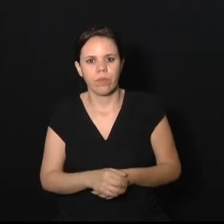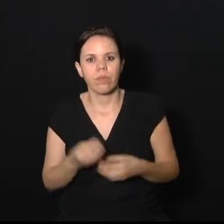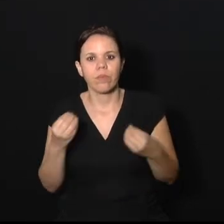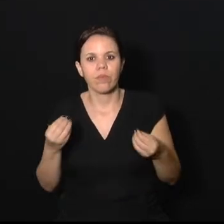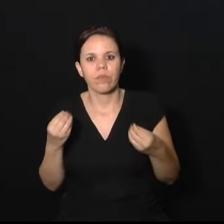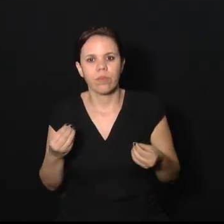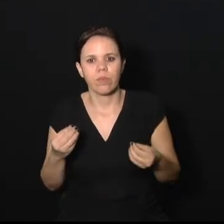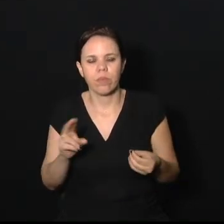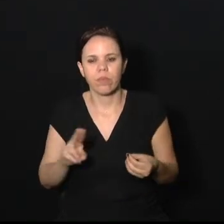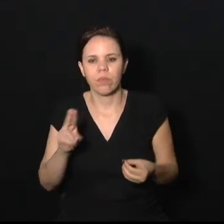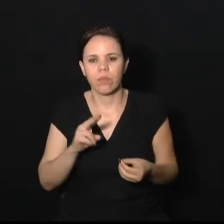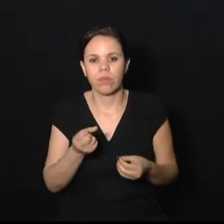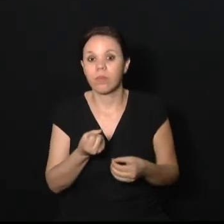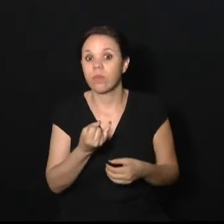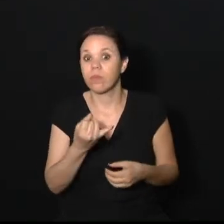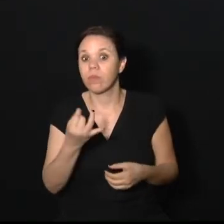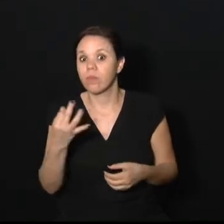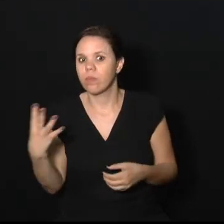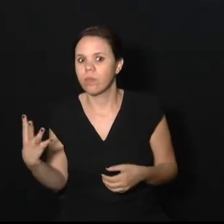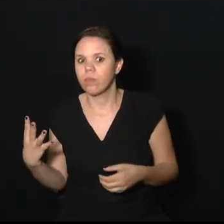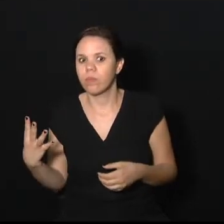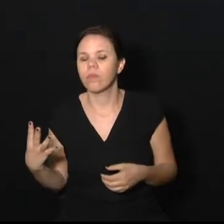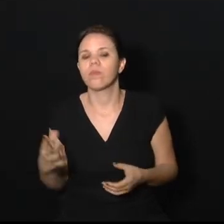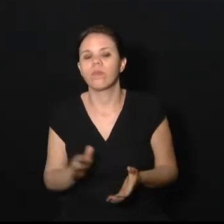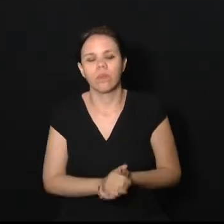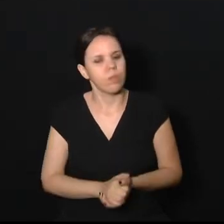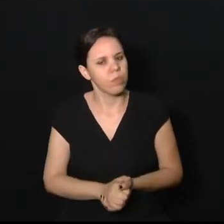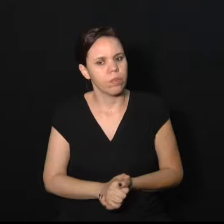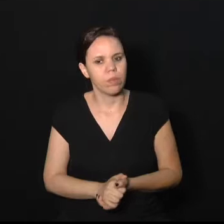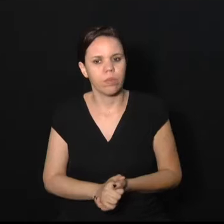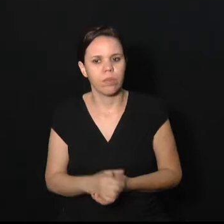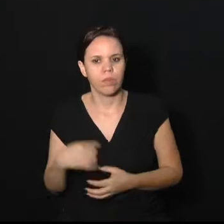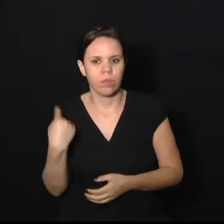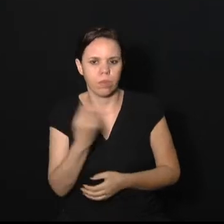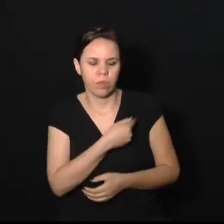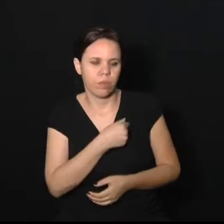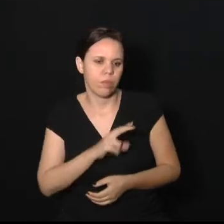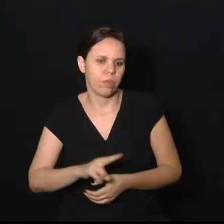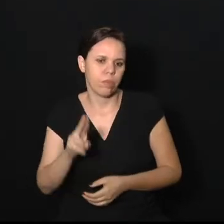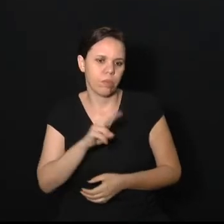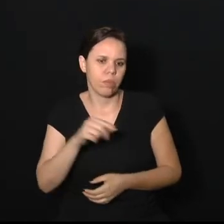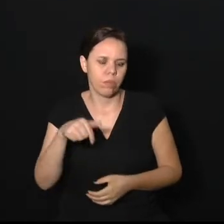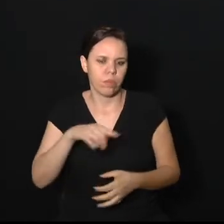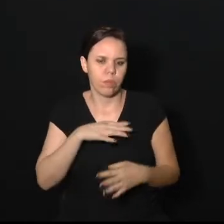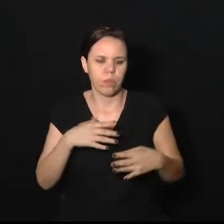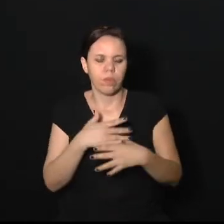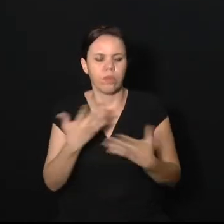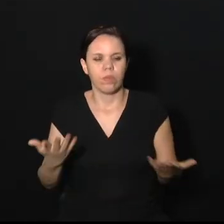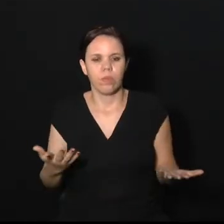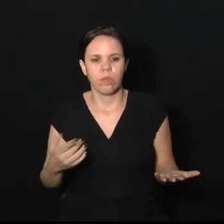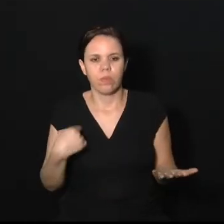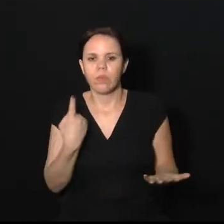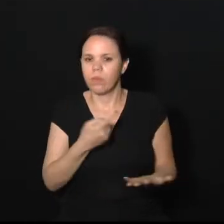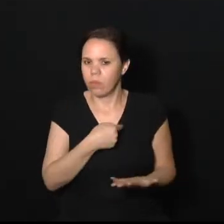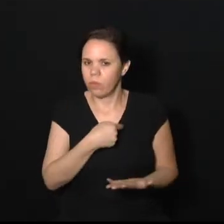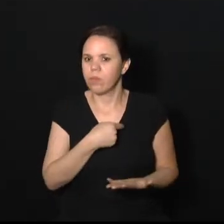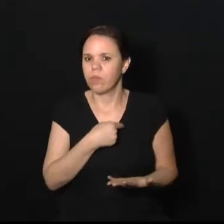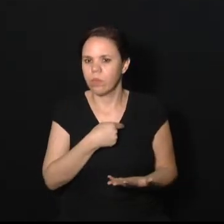essa grande quantidade de geração de dados, né, para a gente utilizar isso para as cidades? Esse é o nosso